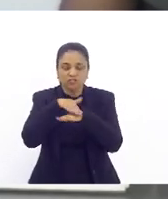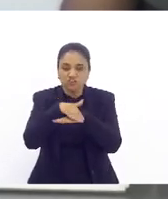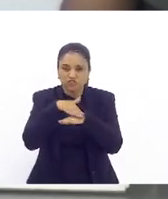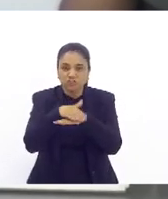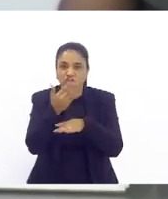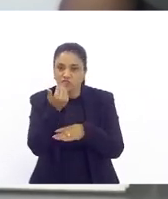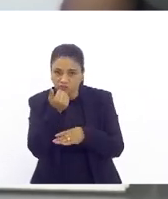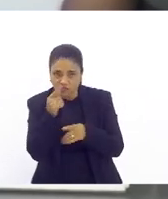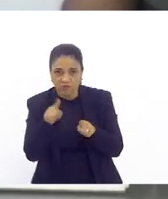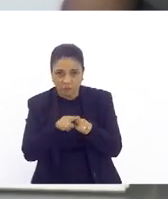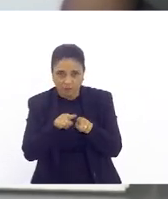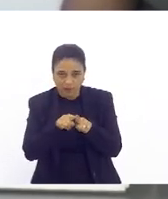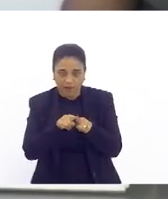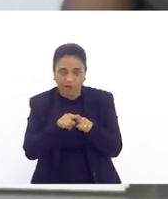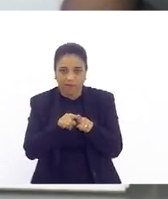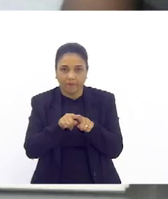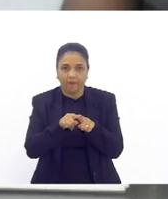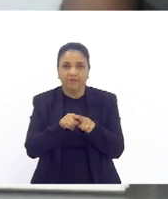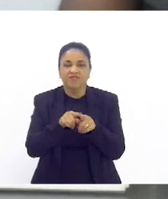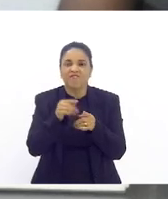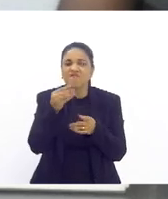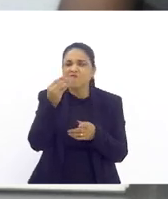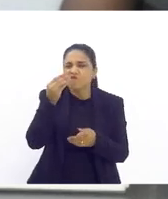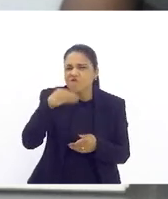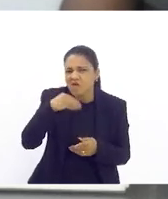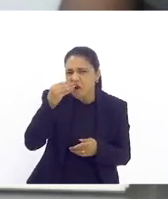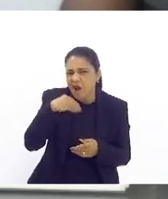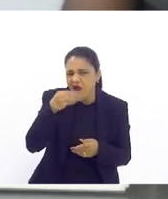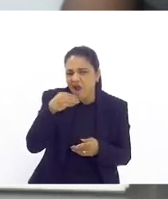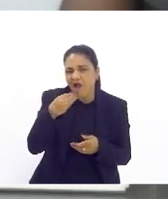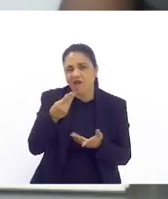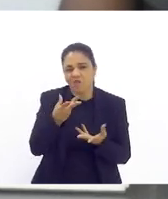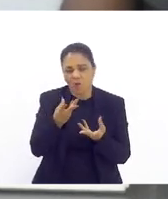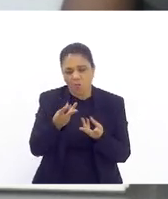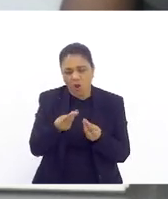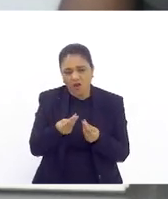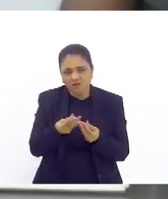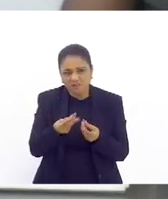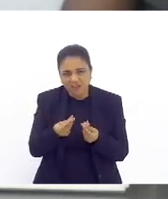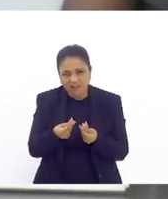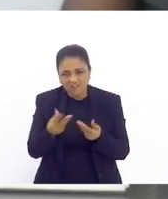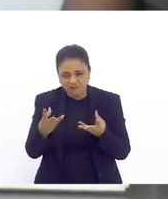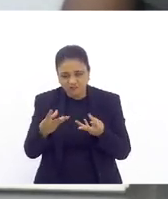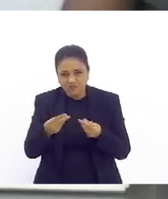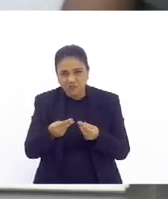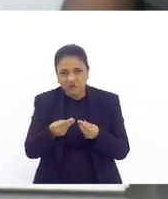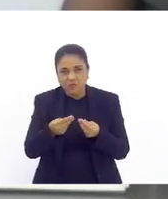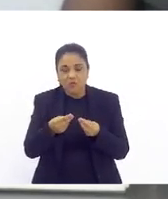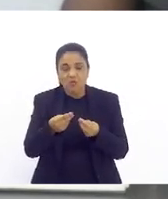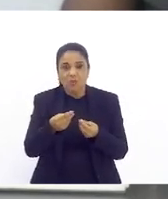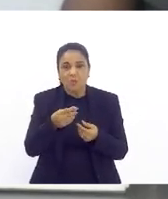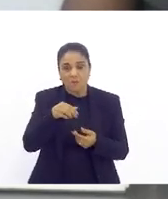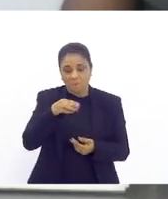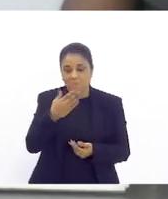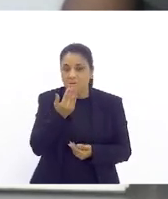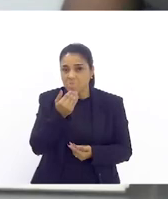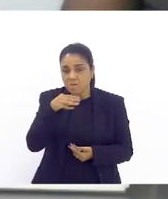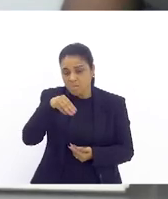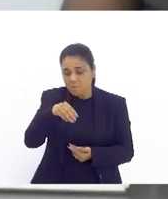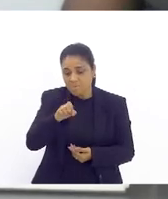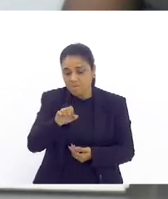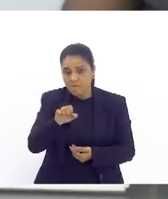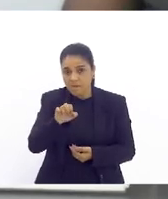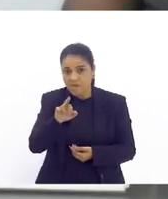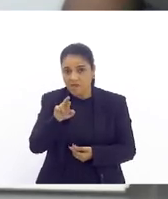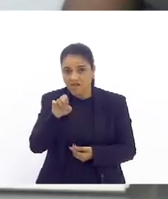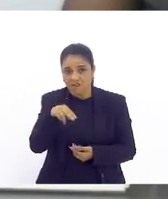tirada tá sendo muito fraca né então a merenda é um pacotinho com dois biscoitinhos e